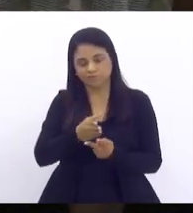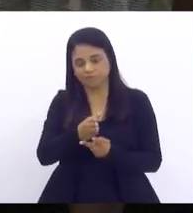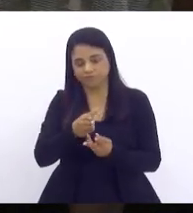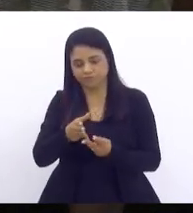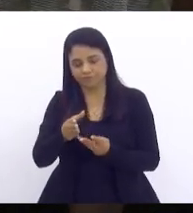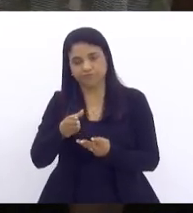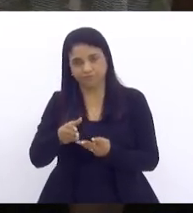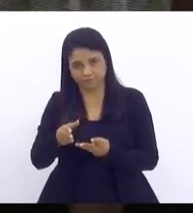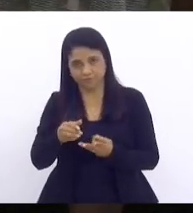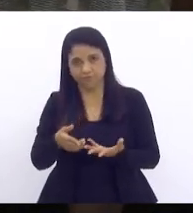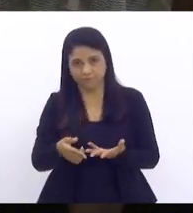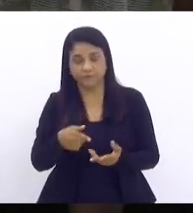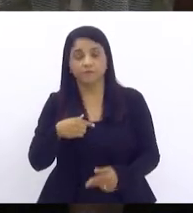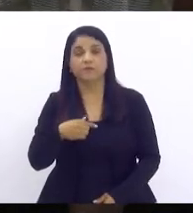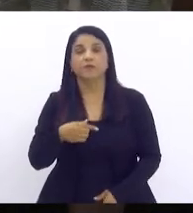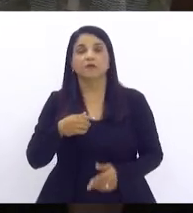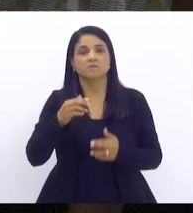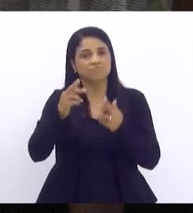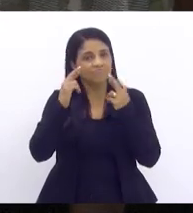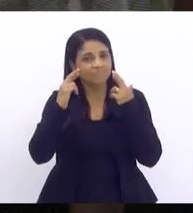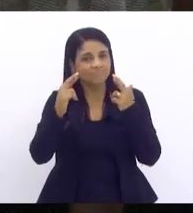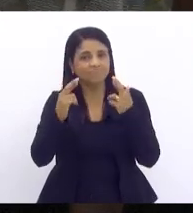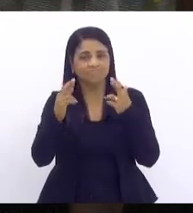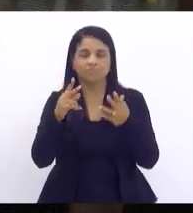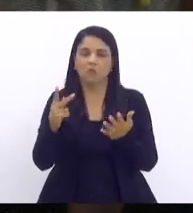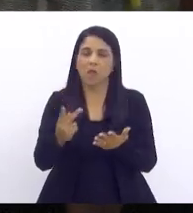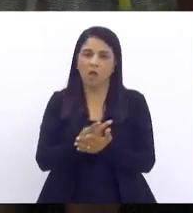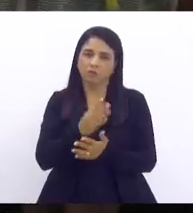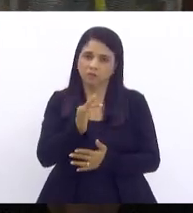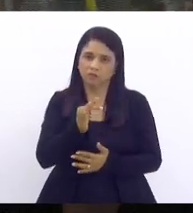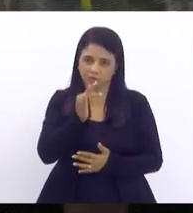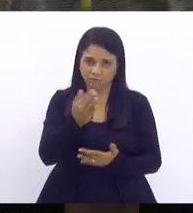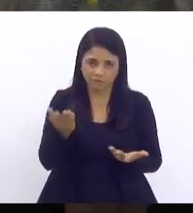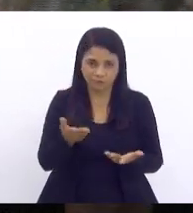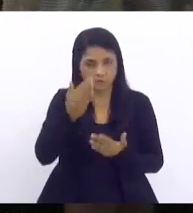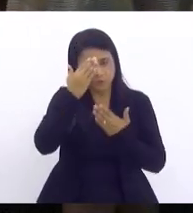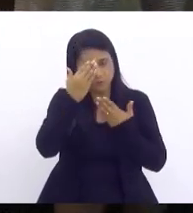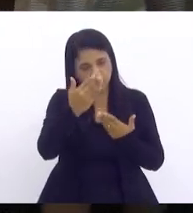e da esperança que isso realmente aconteça. Obrigado.